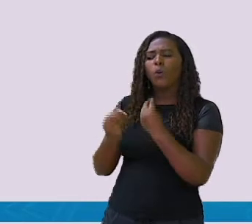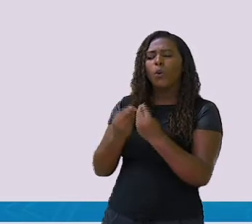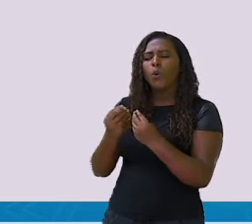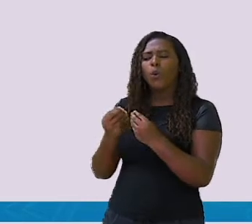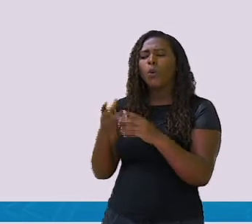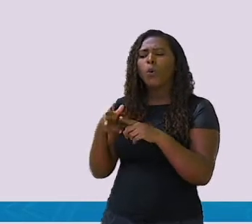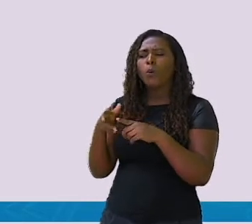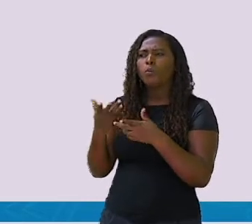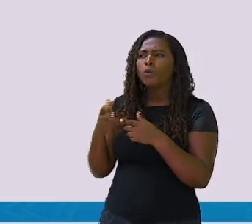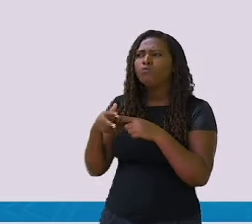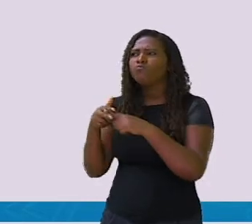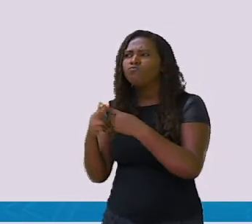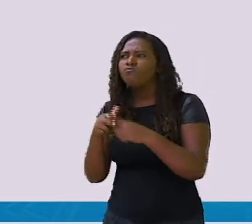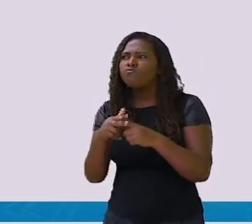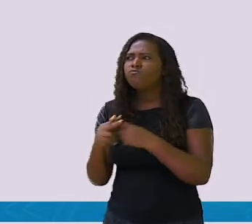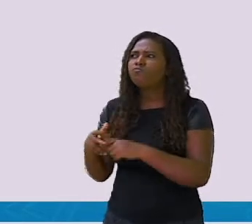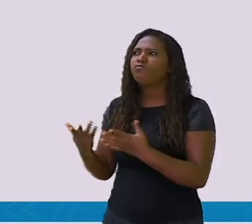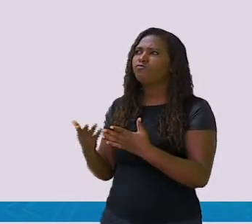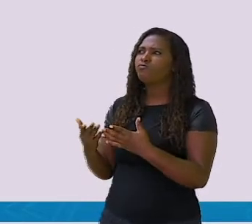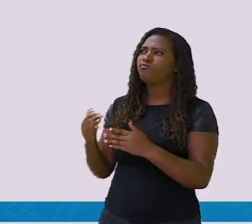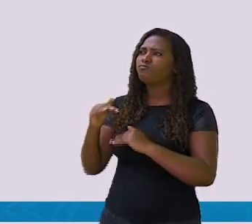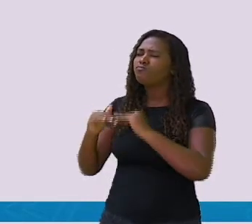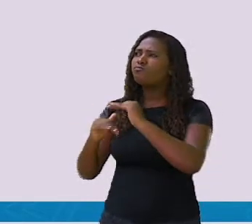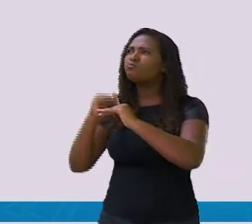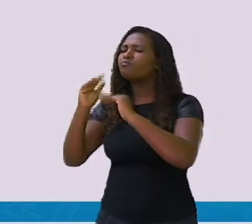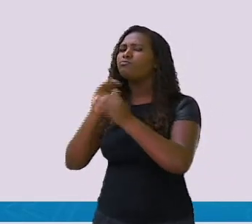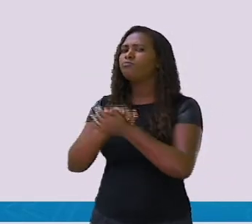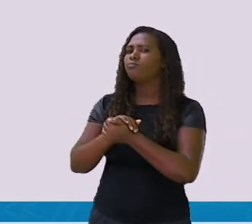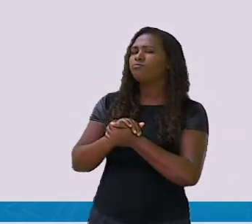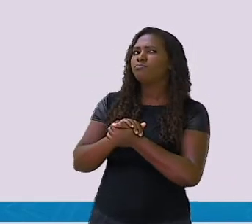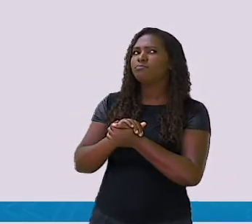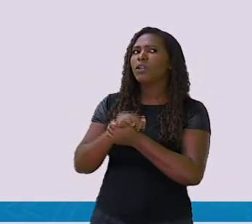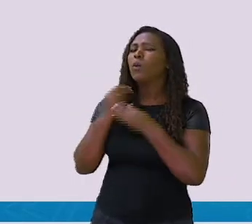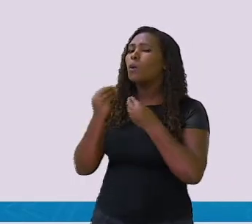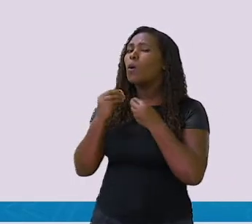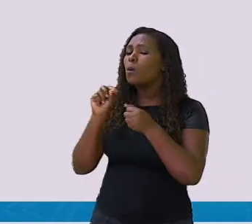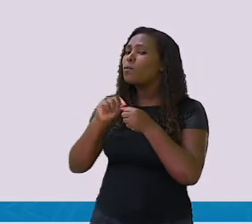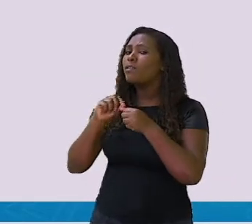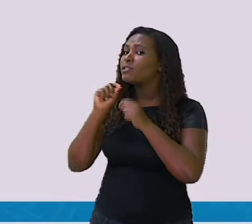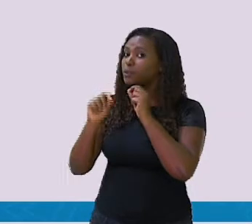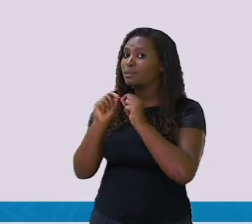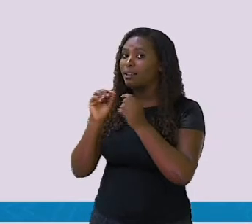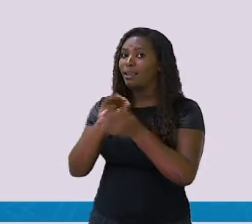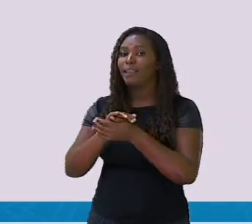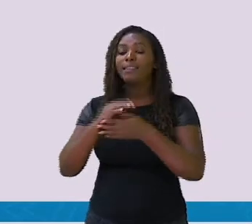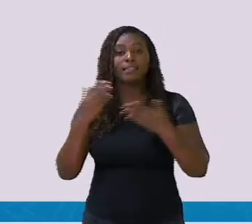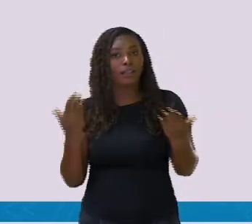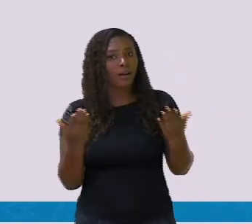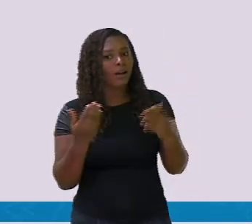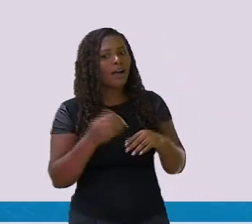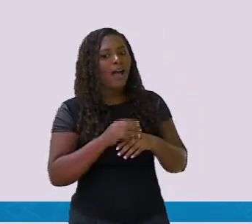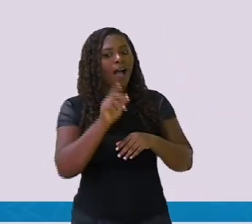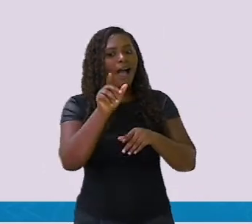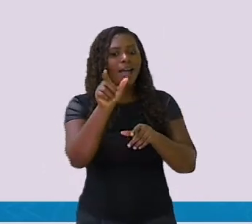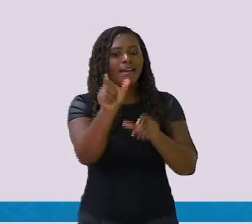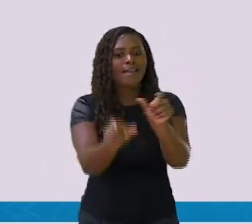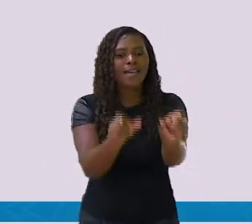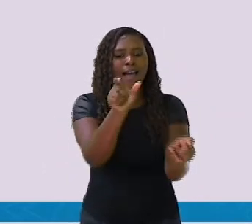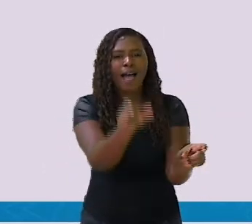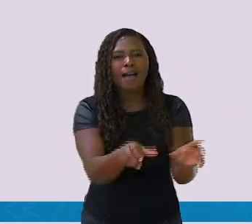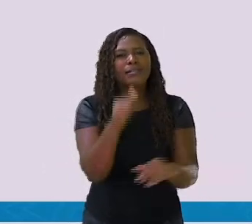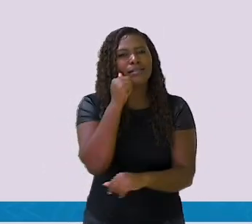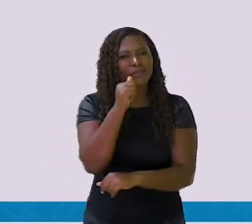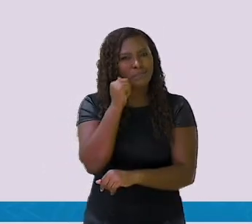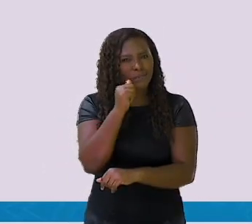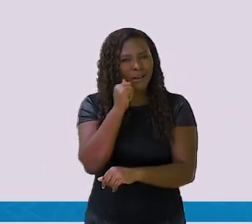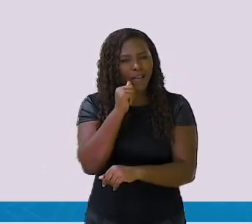questionamentos começaram a aparecer. Então, as mulheres da sociedade também começaram a discutir, a gente também quer aprender, a gente também quer frequentar. E